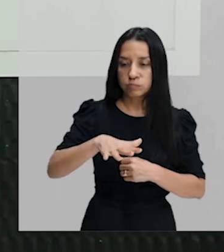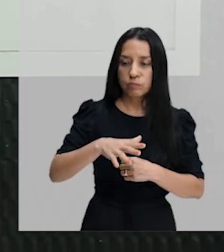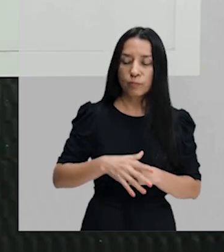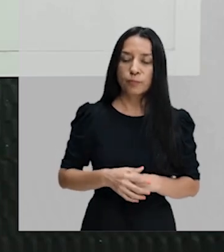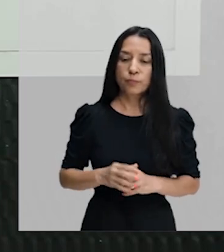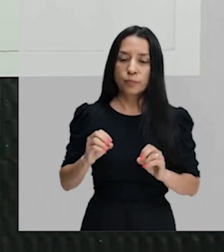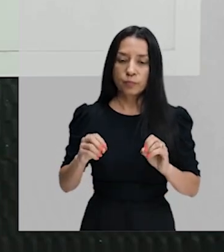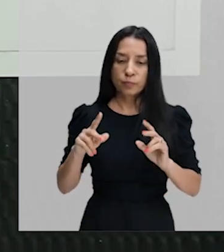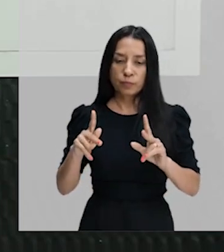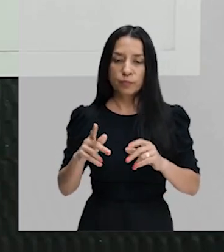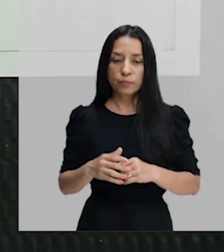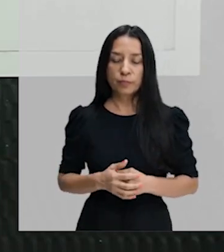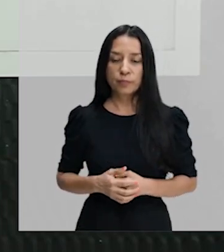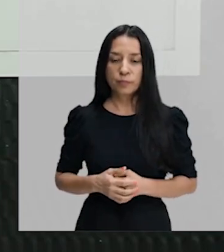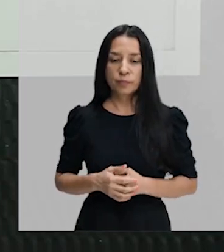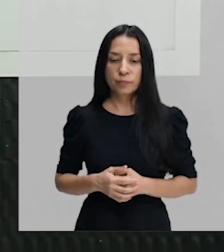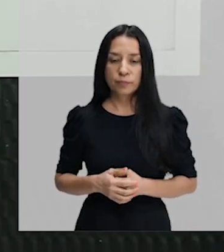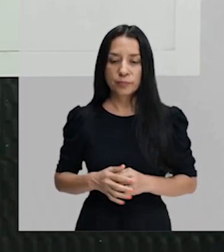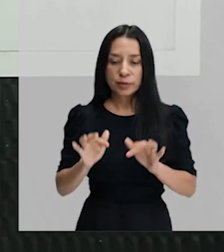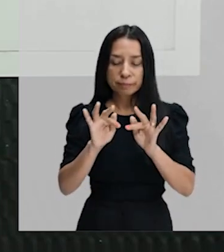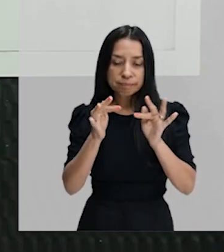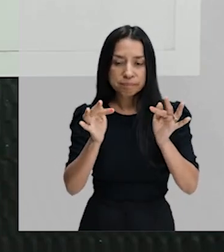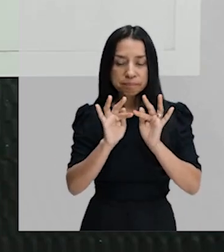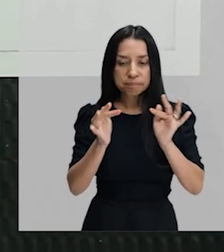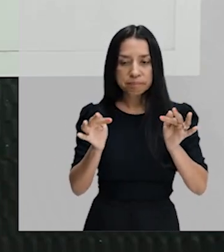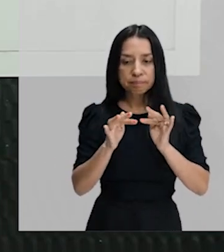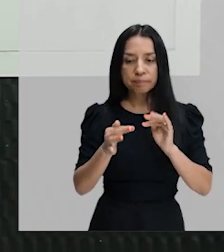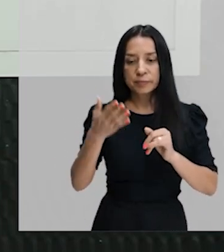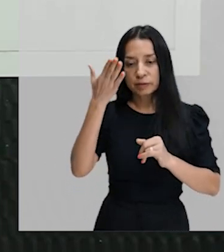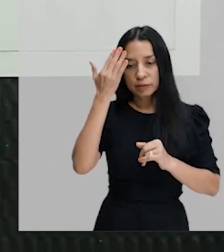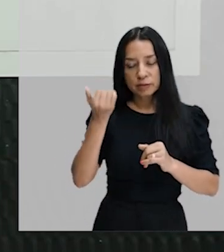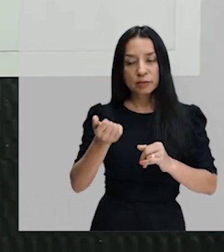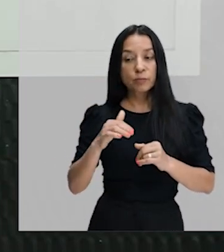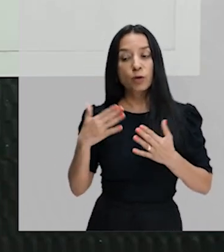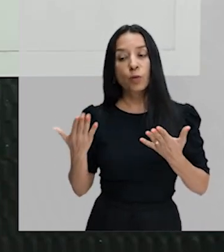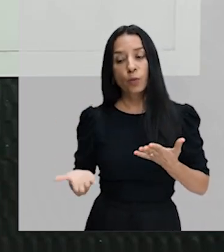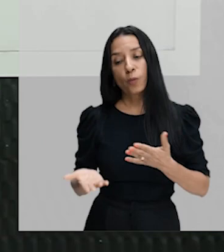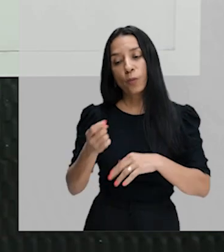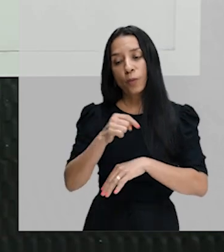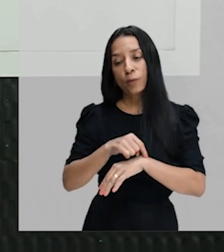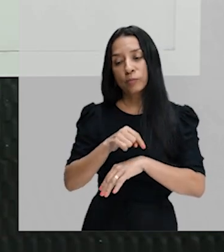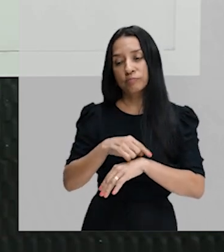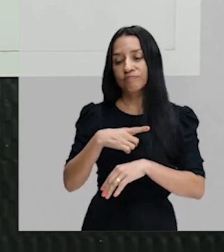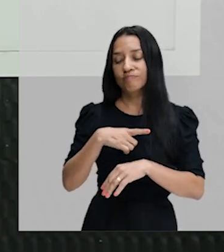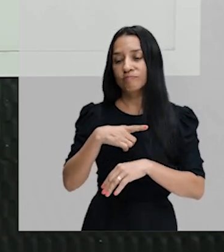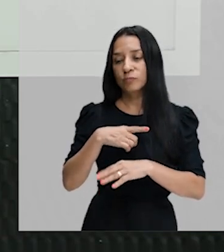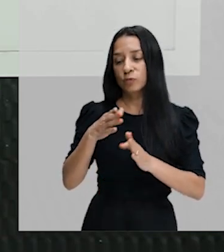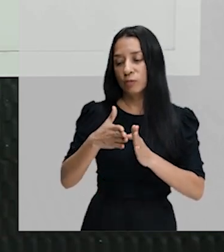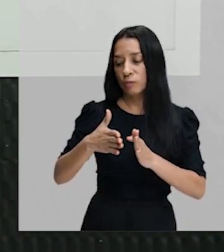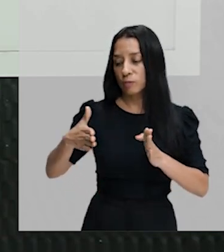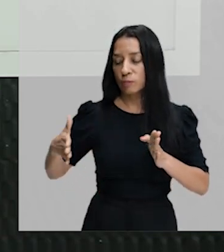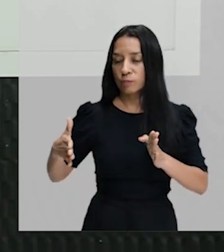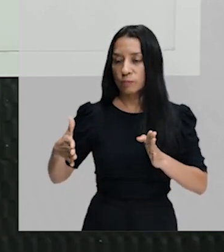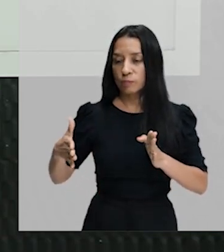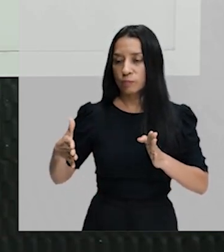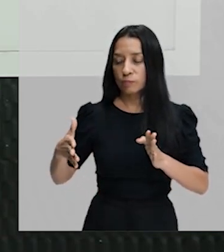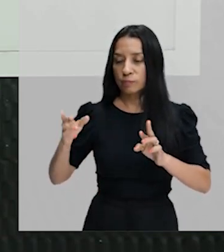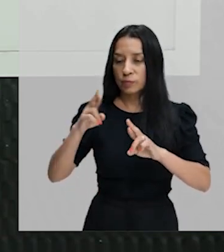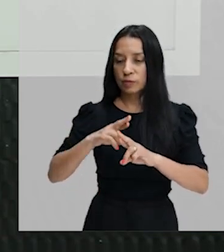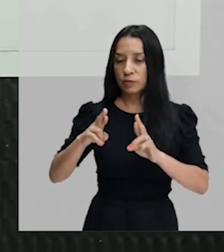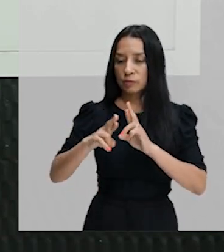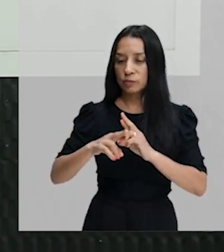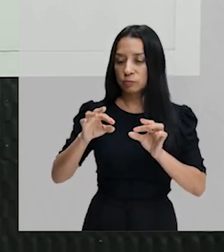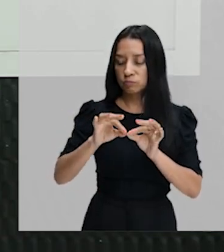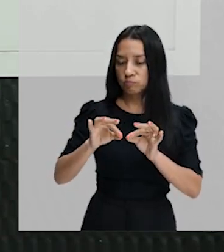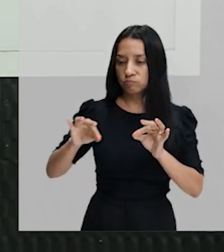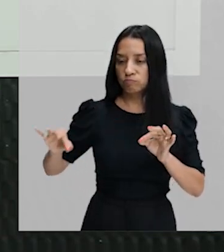ok então bem simples para saber qual é o intervalo que eu vou ter correspondente aos cumprimentos